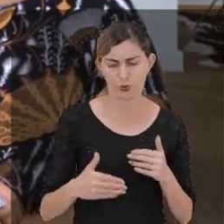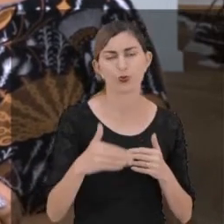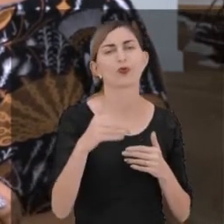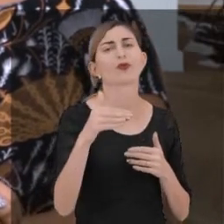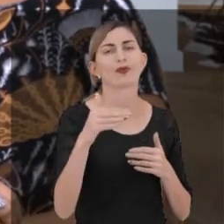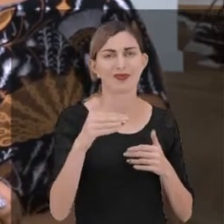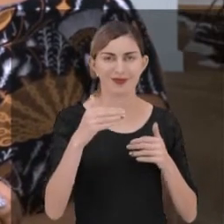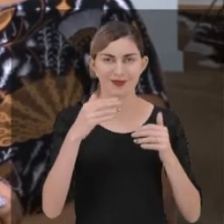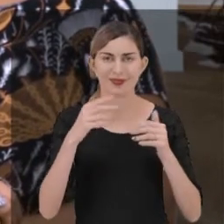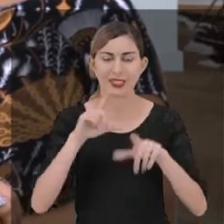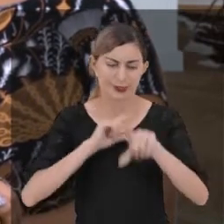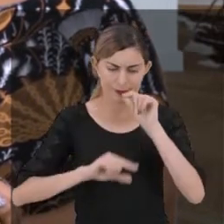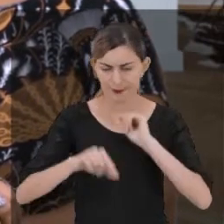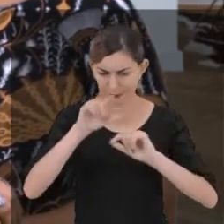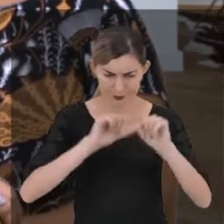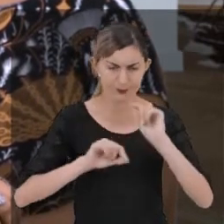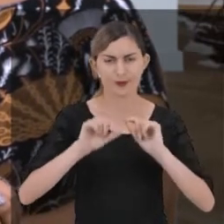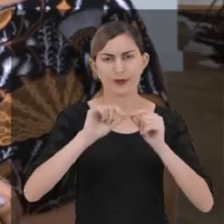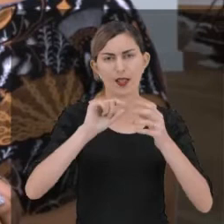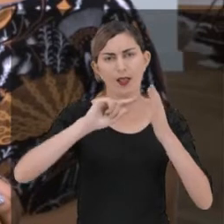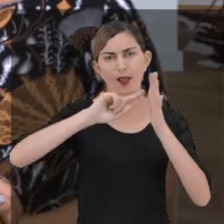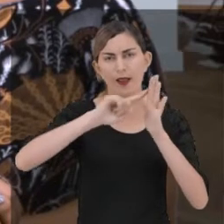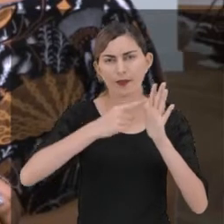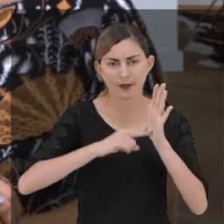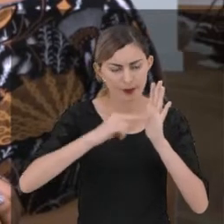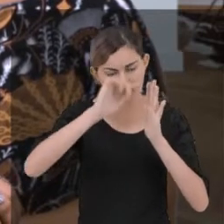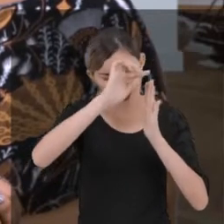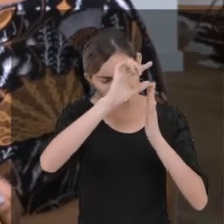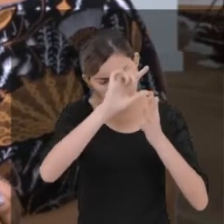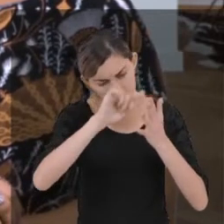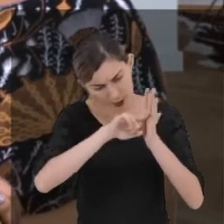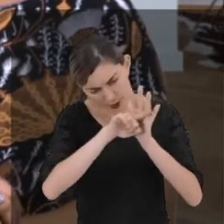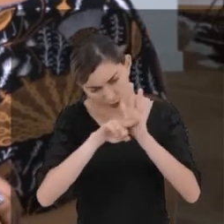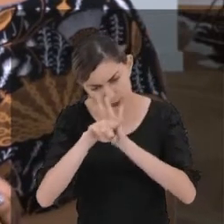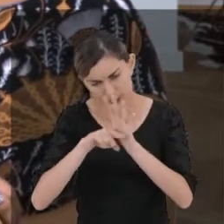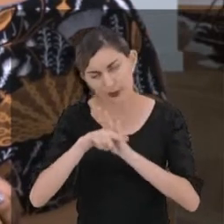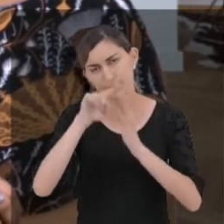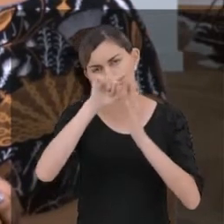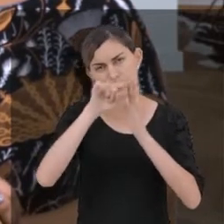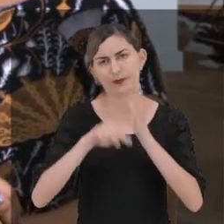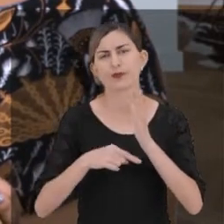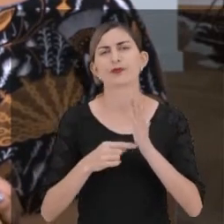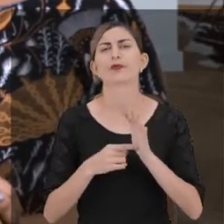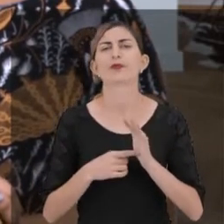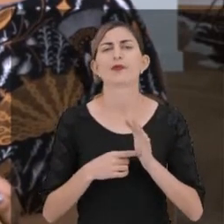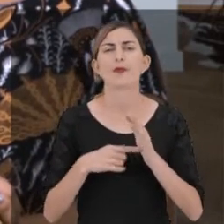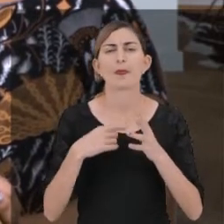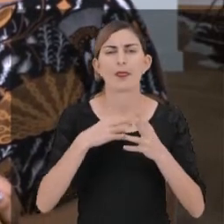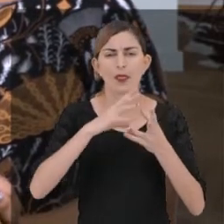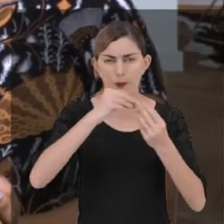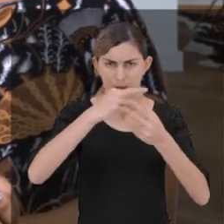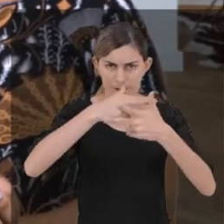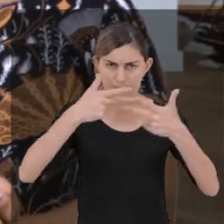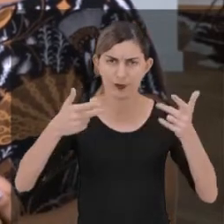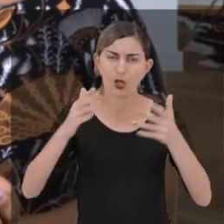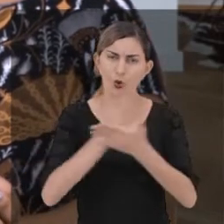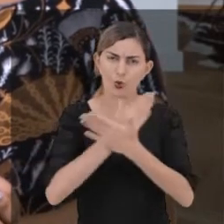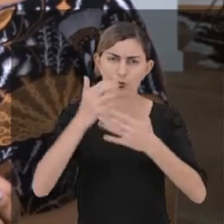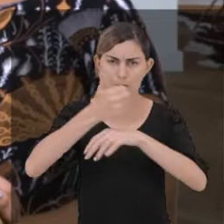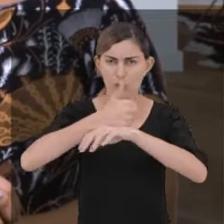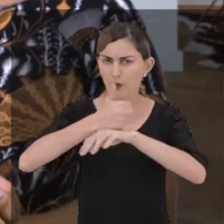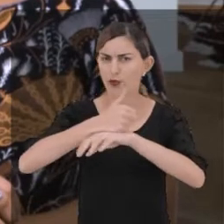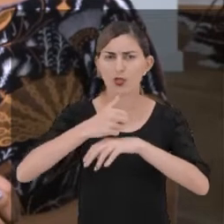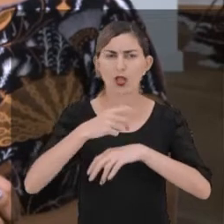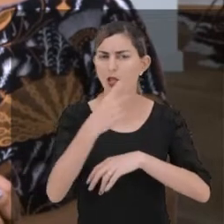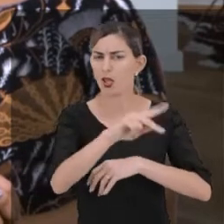passaria por essa classificação e essa análise de cargos. Muitas vezes, alguns profissionais, eles